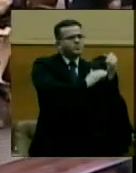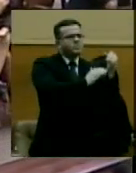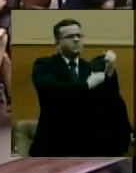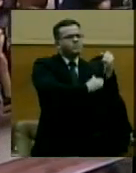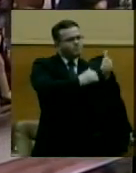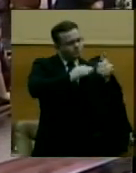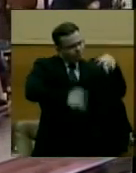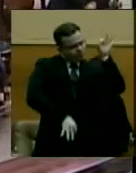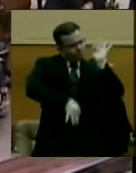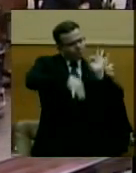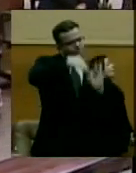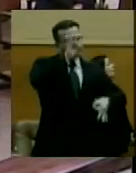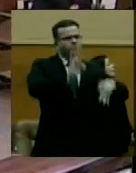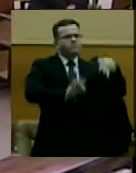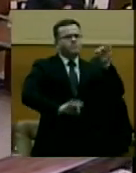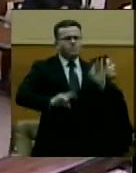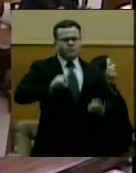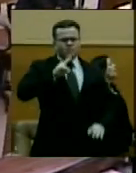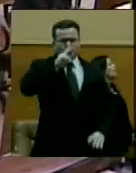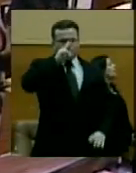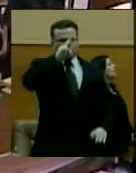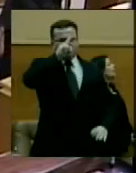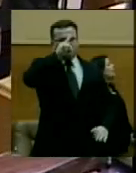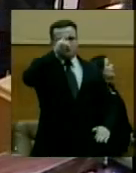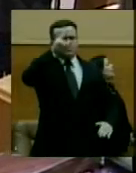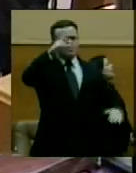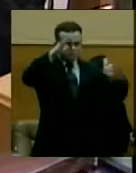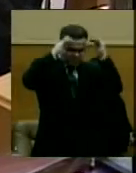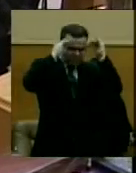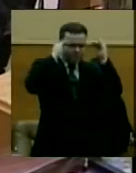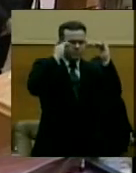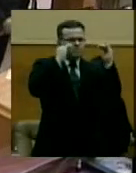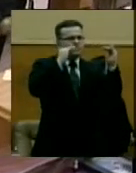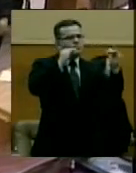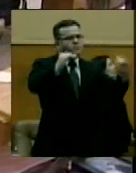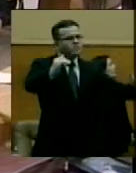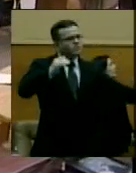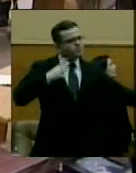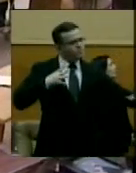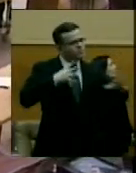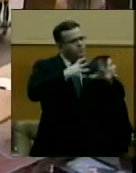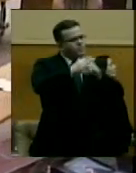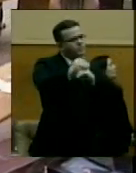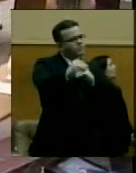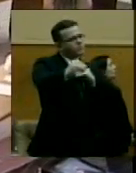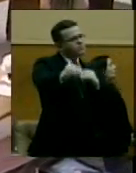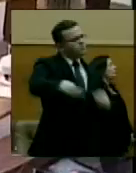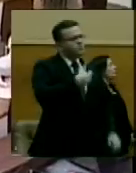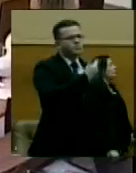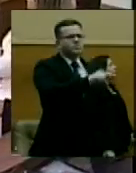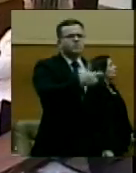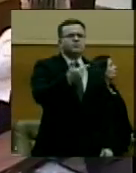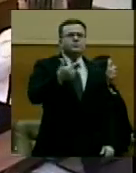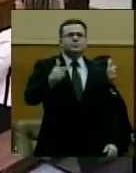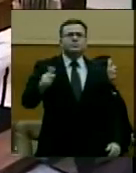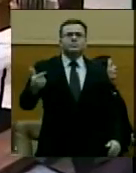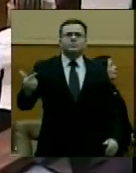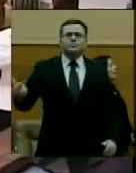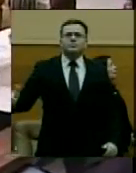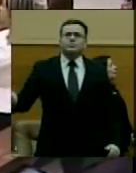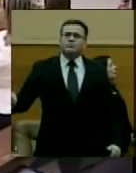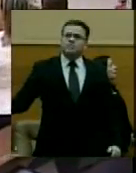se é verdade, se acaba a morte, será que o filho deu a voz da luta?